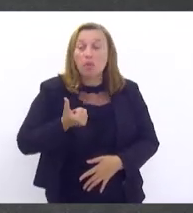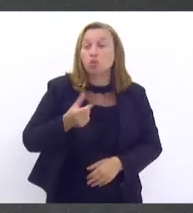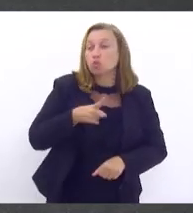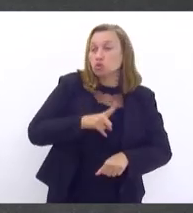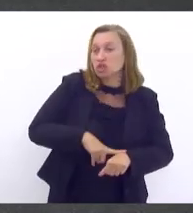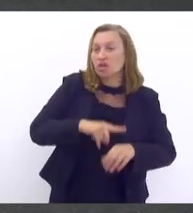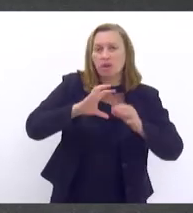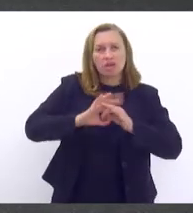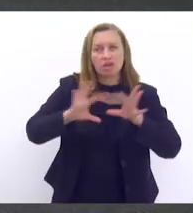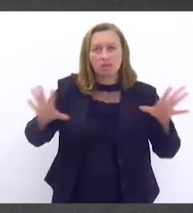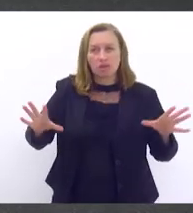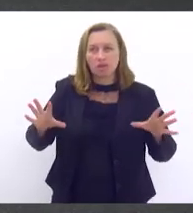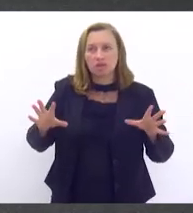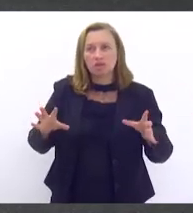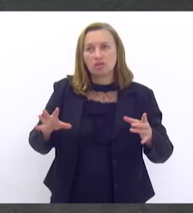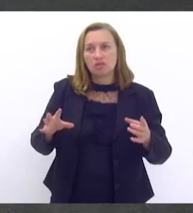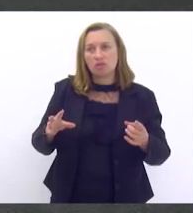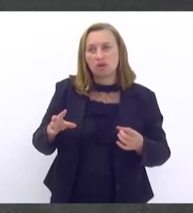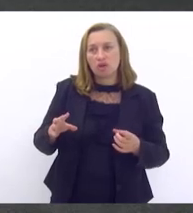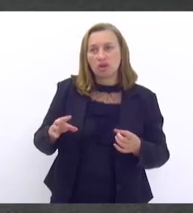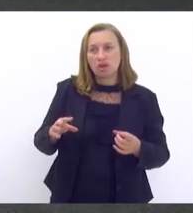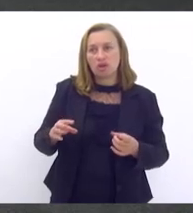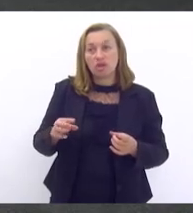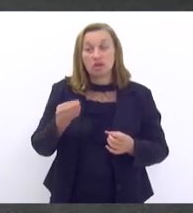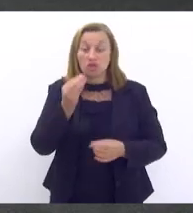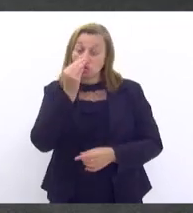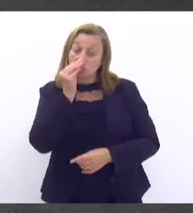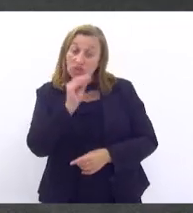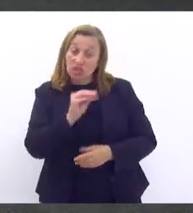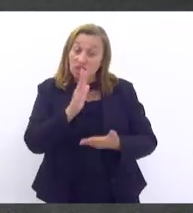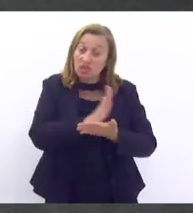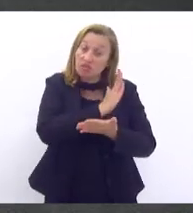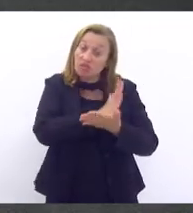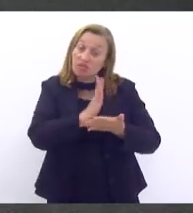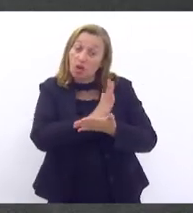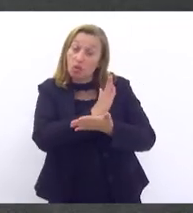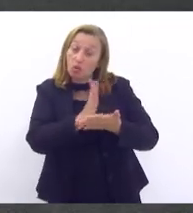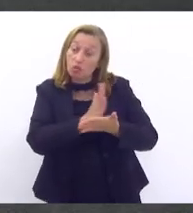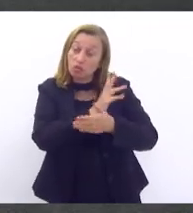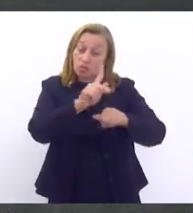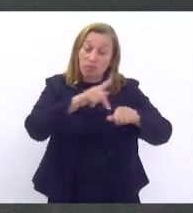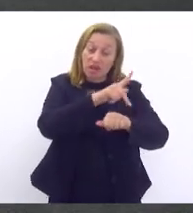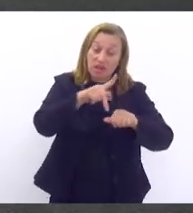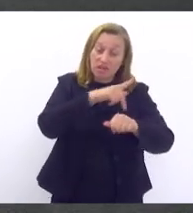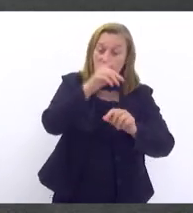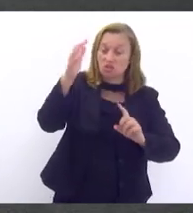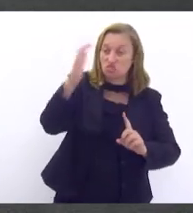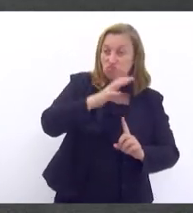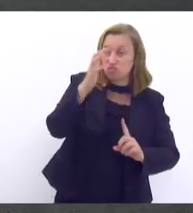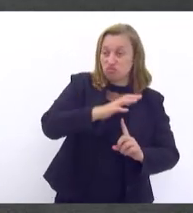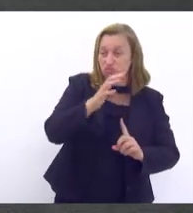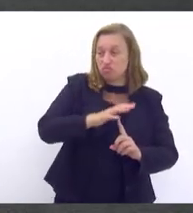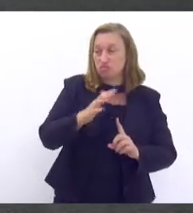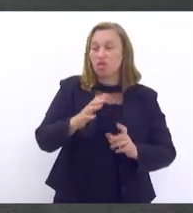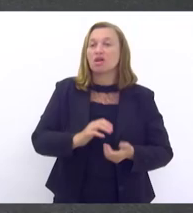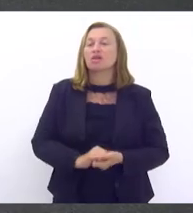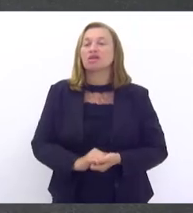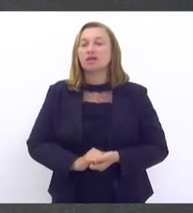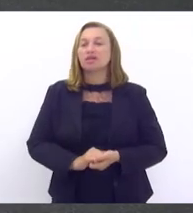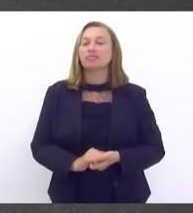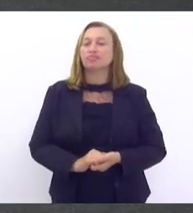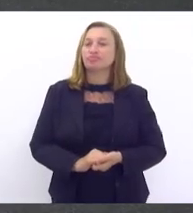a democracia foi ameaçada, inclusive em vários países do mundo também, não só aqui. Então, eu acho que a